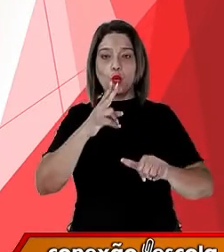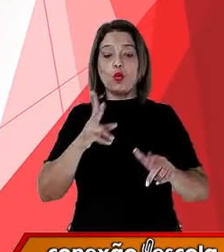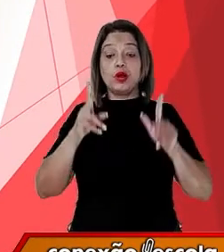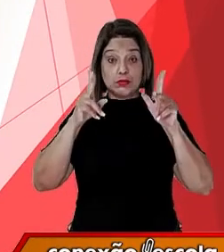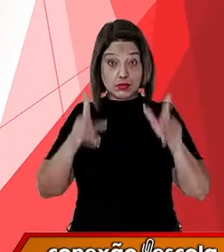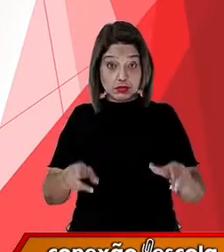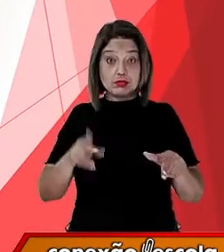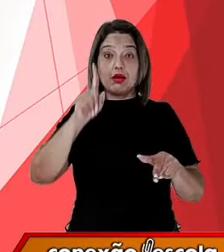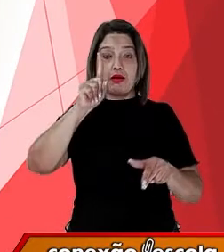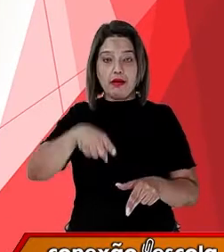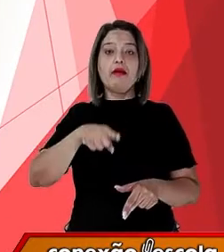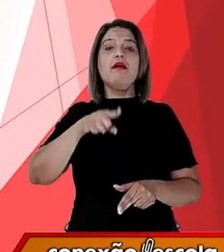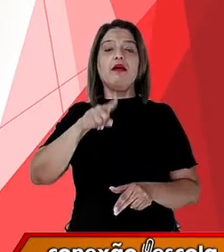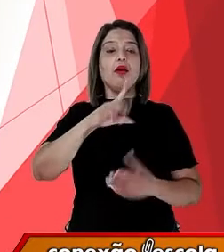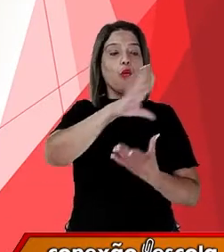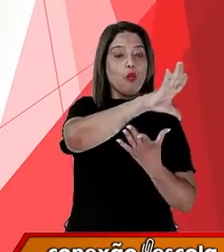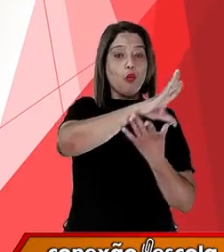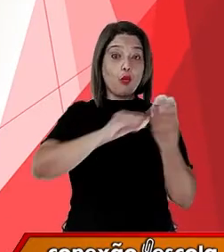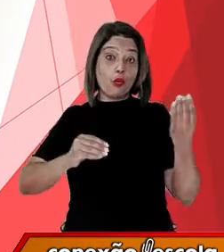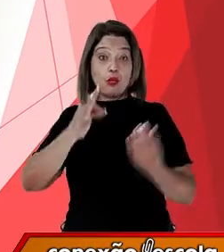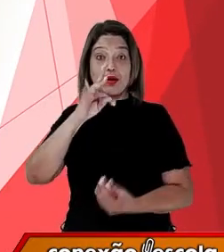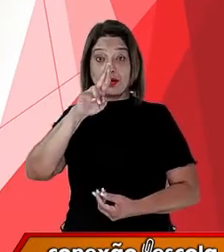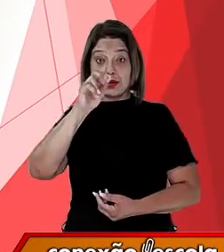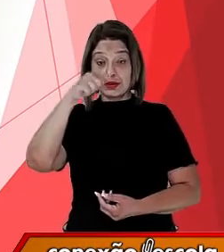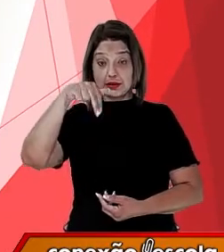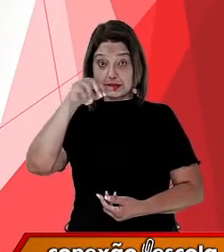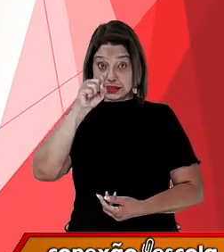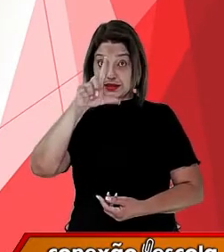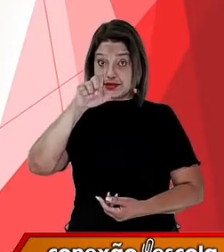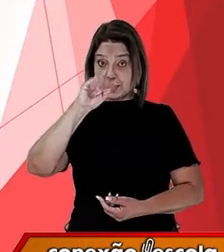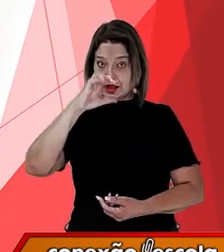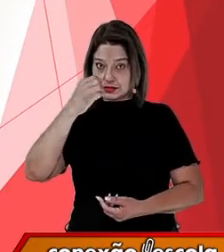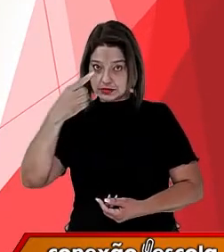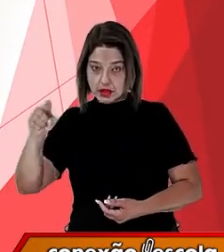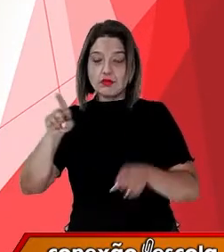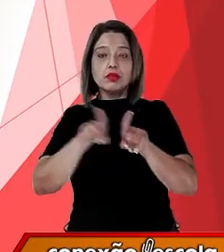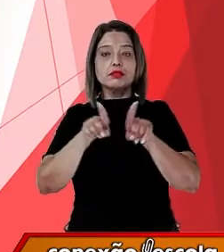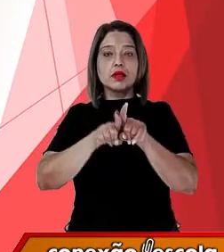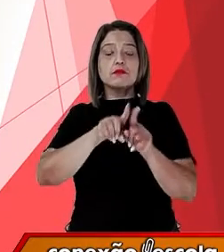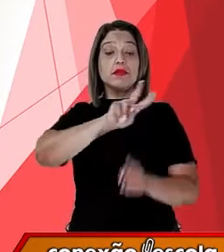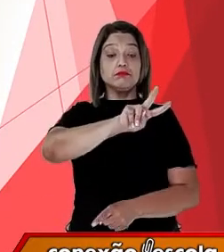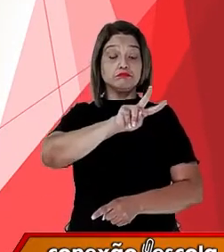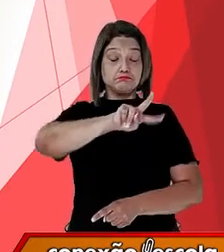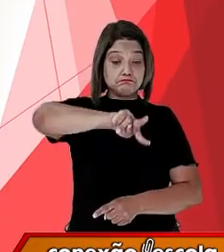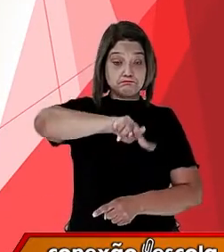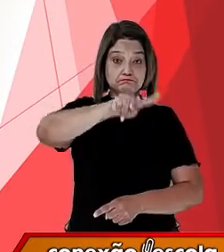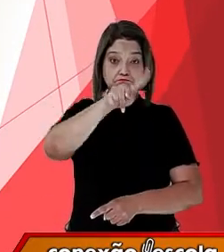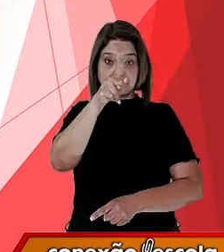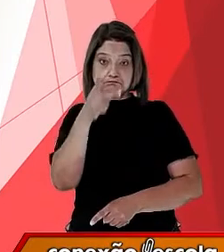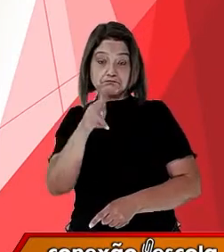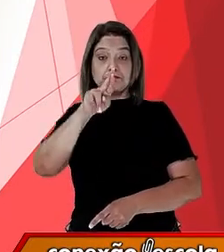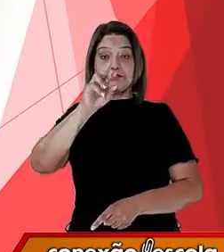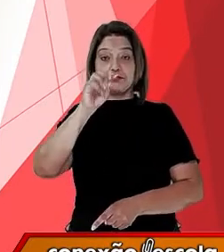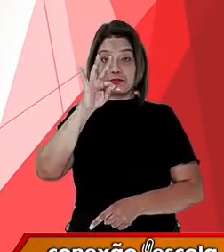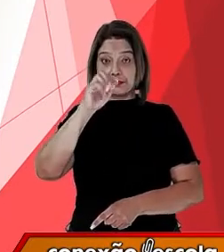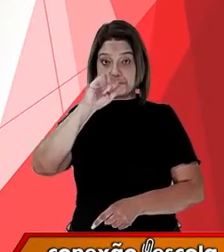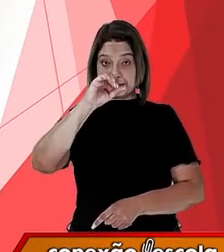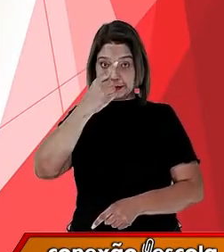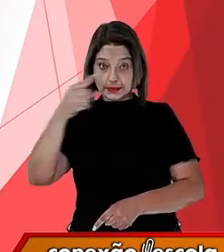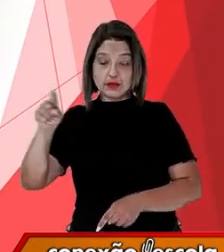translação, de rotação e de reflexão.